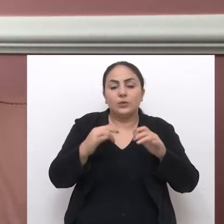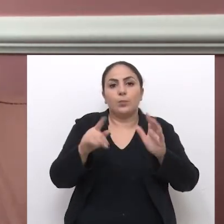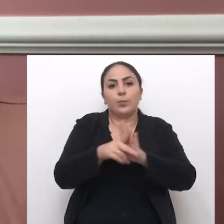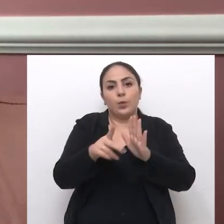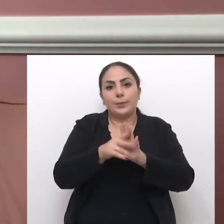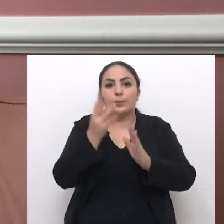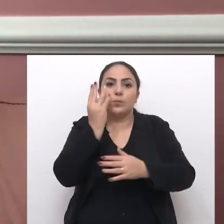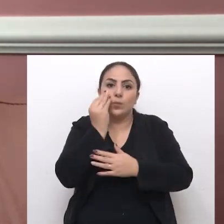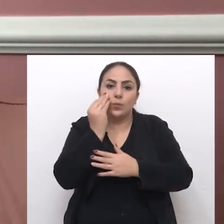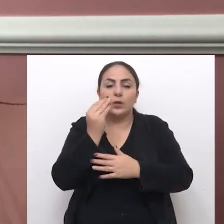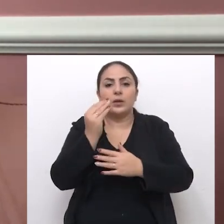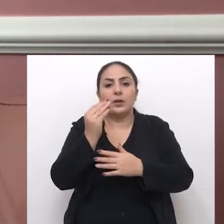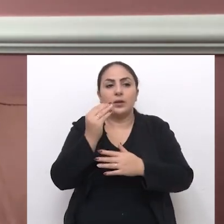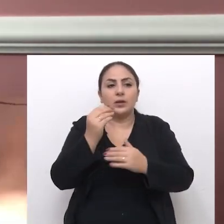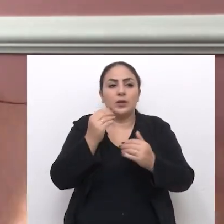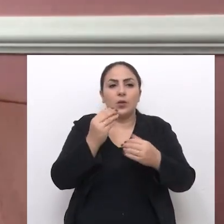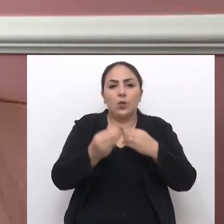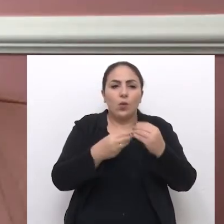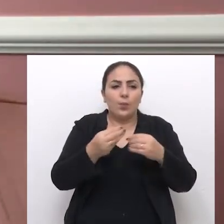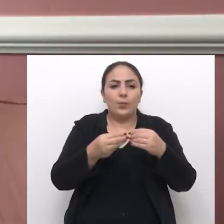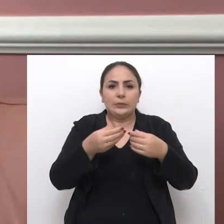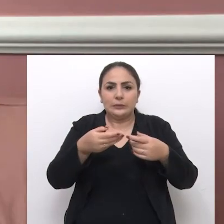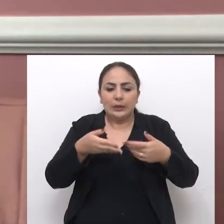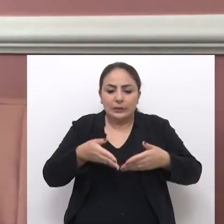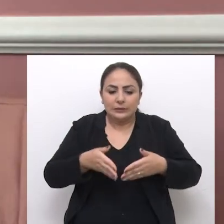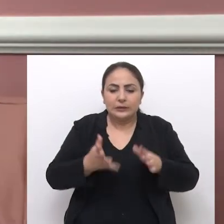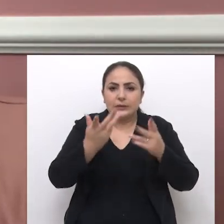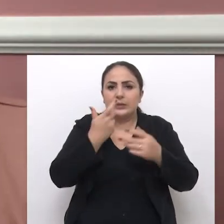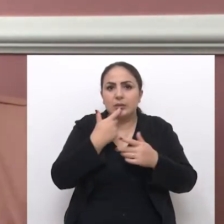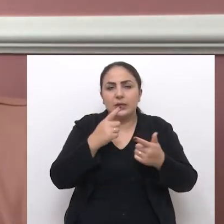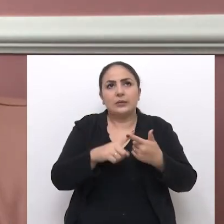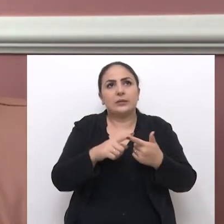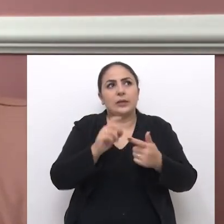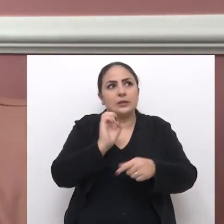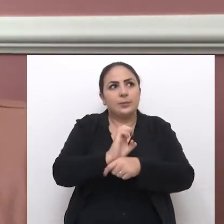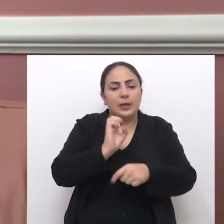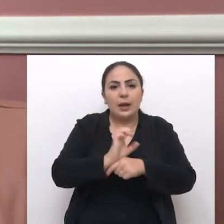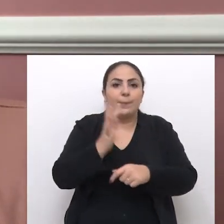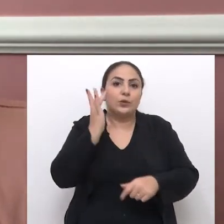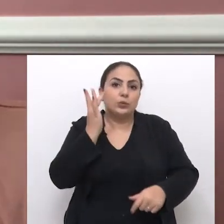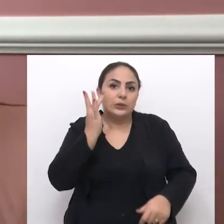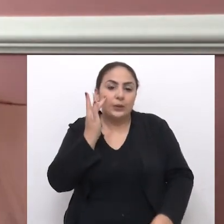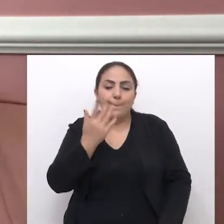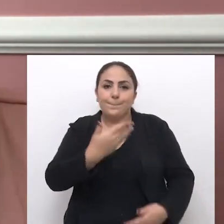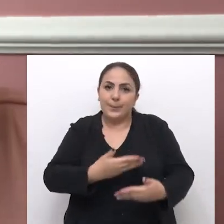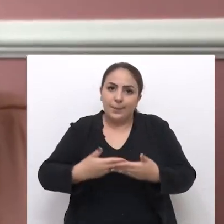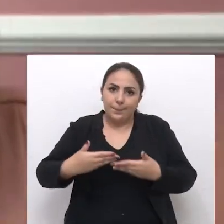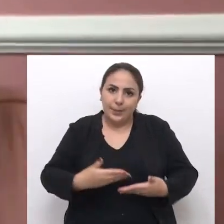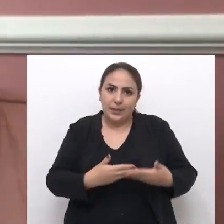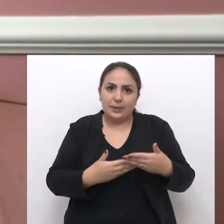na amamentação, né, da via de parto, né, de esperar a maturidade